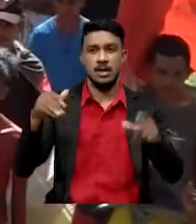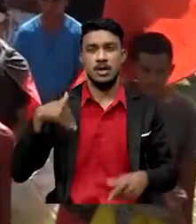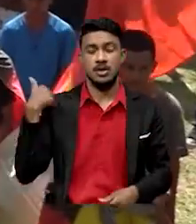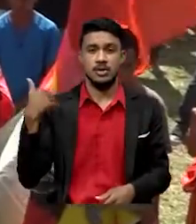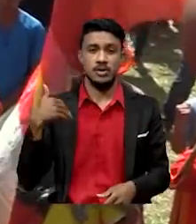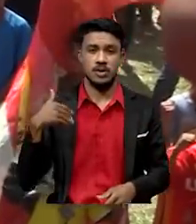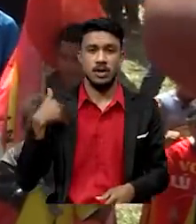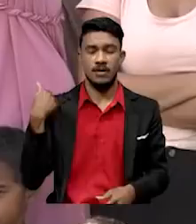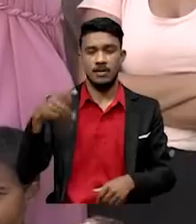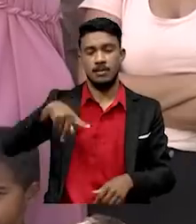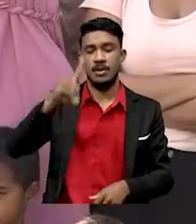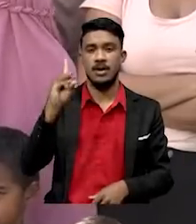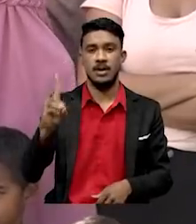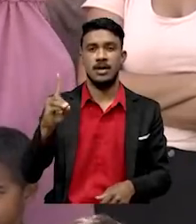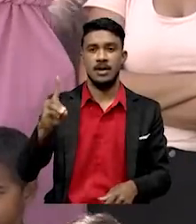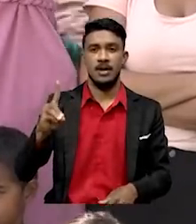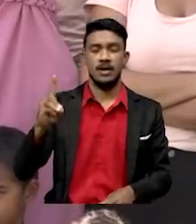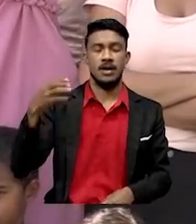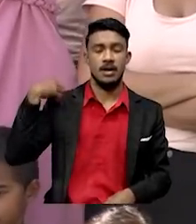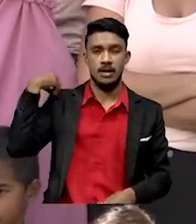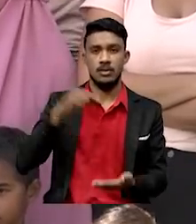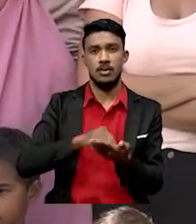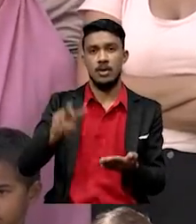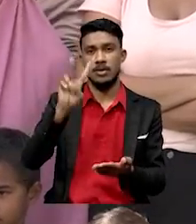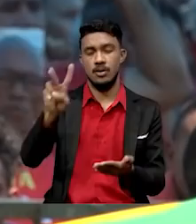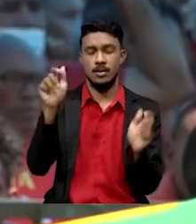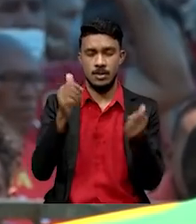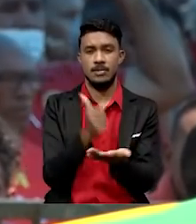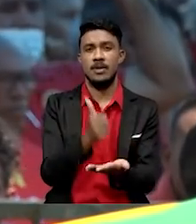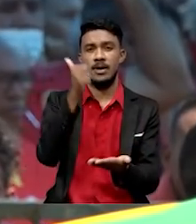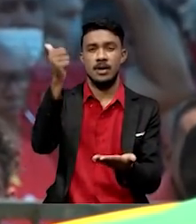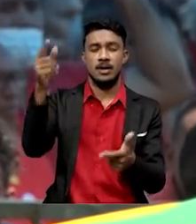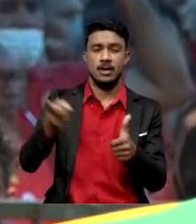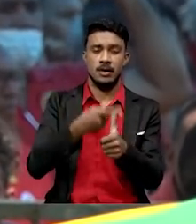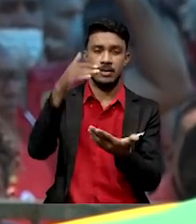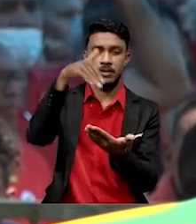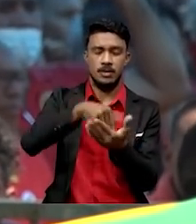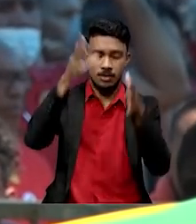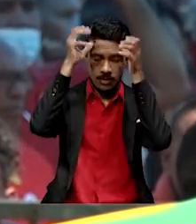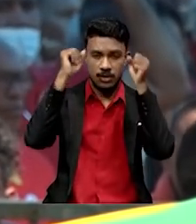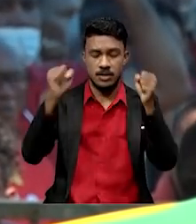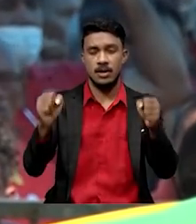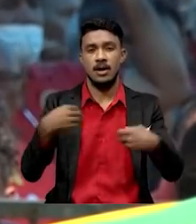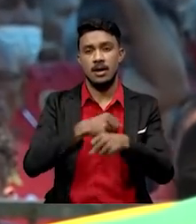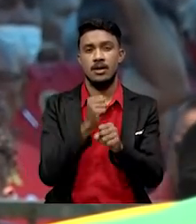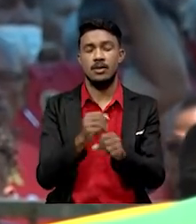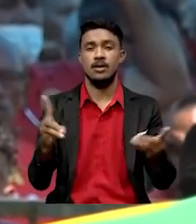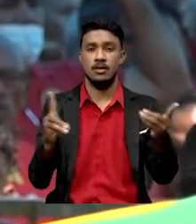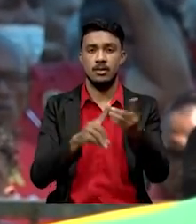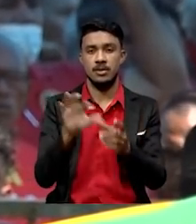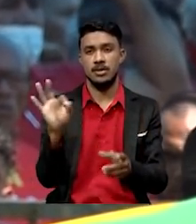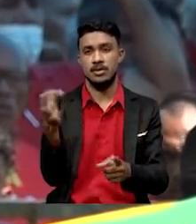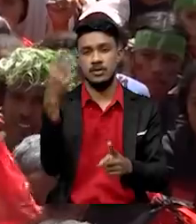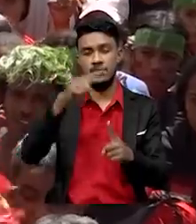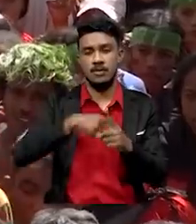mos garante candidato número da ruak semanan e eleição presidencial segunda volta nebe se realiza e a loron stanu sincia flun